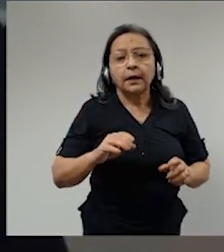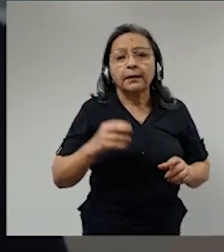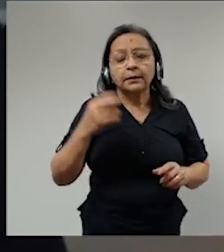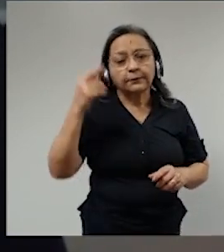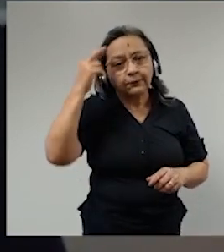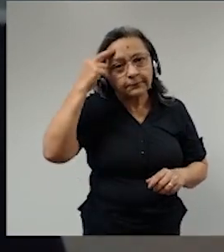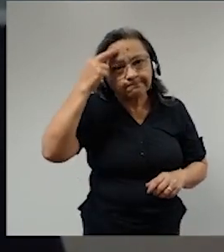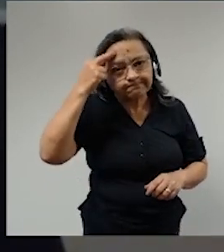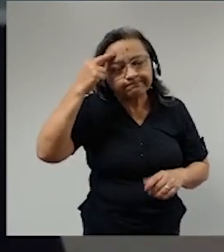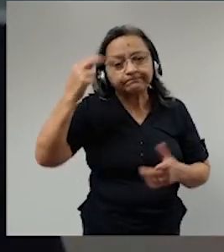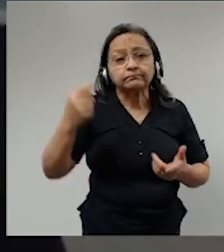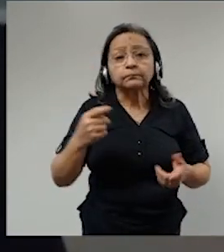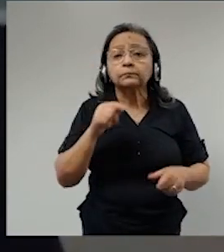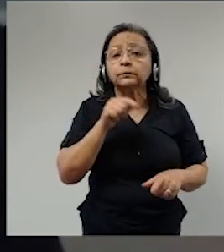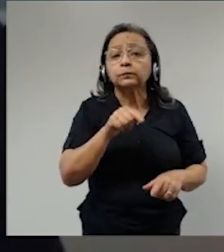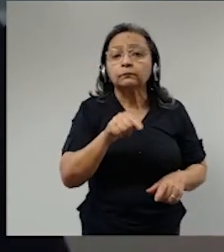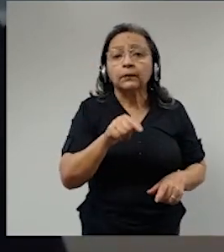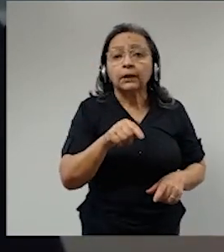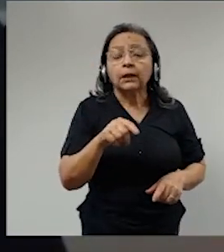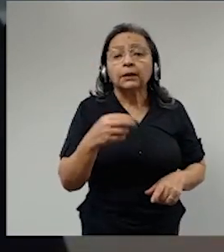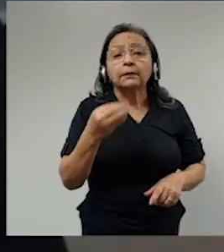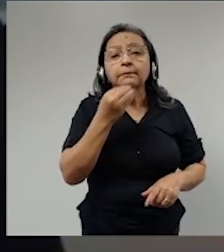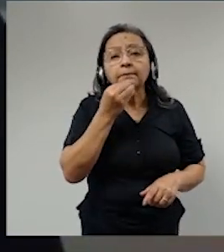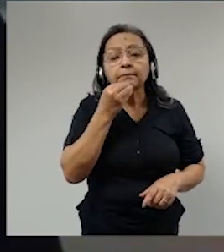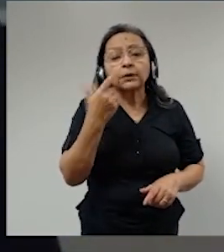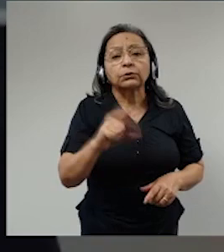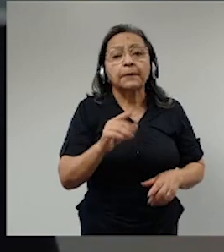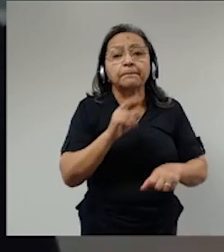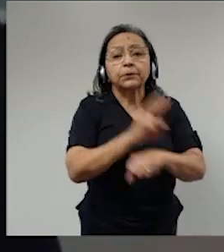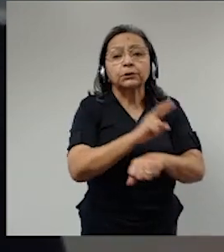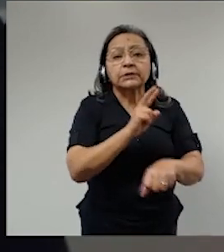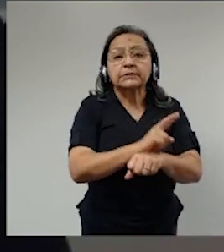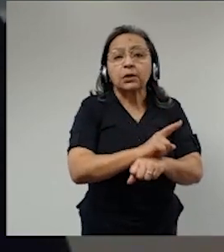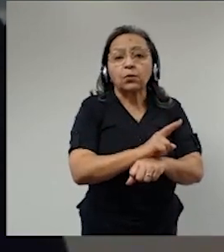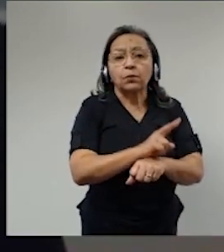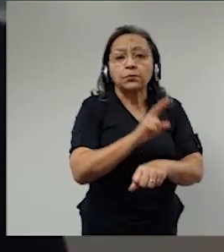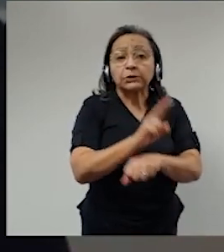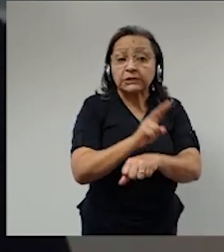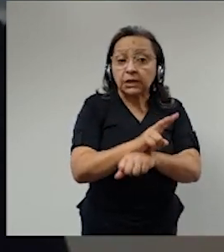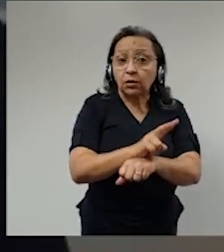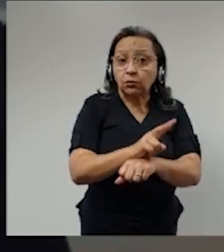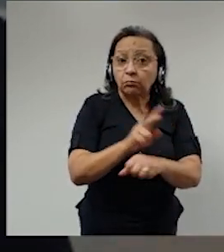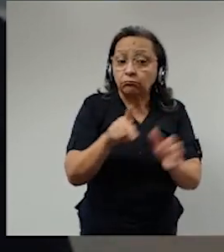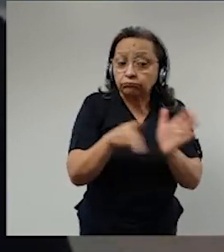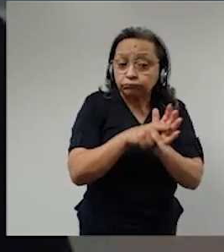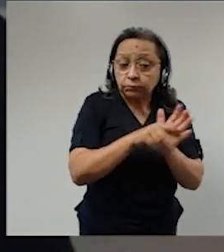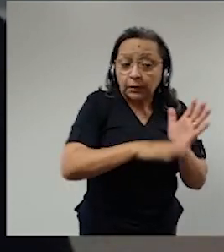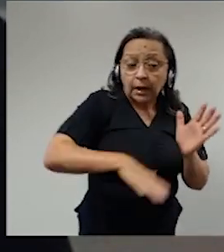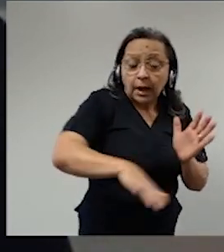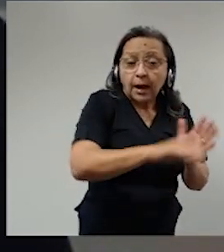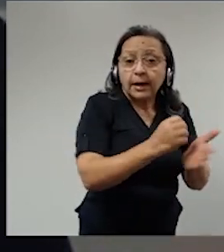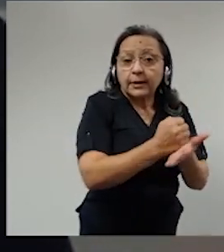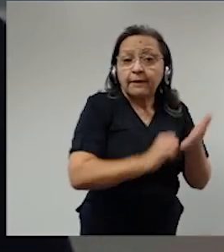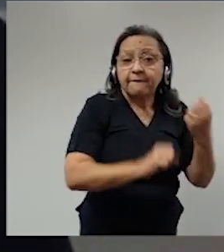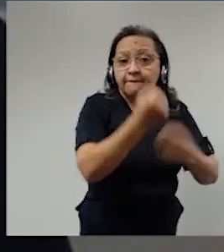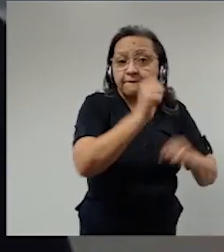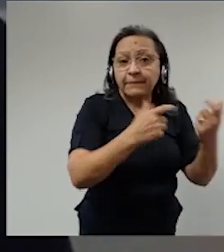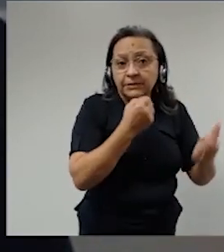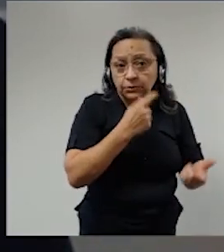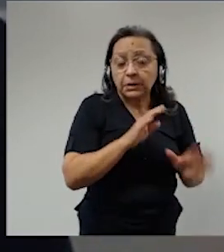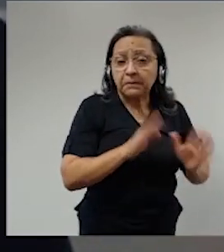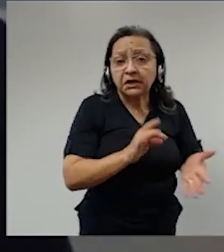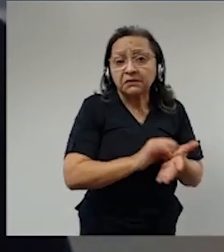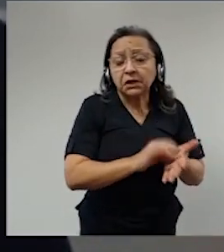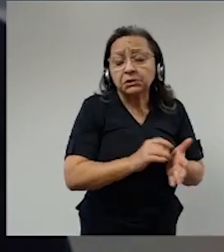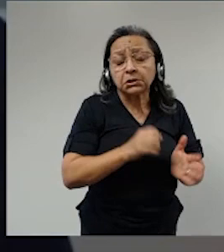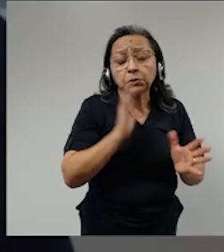defensáveis, no sentido de que não deveria haver proteção patentária na área farmacêutica. A verdade é que, durante muito tempo, o Brasil